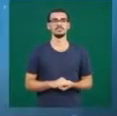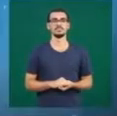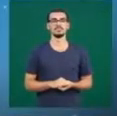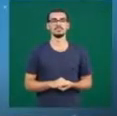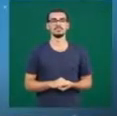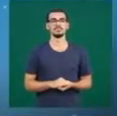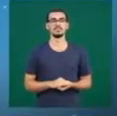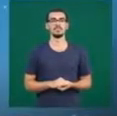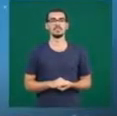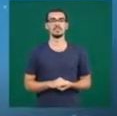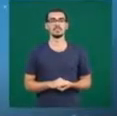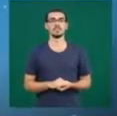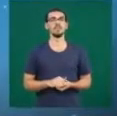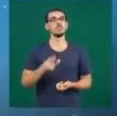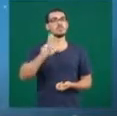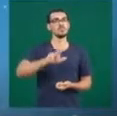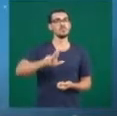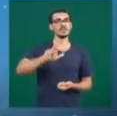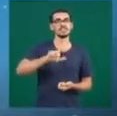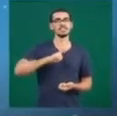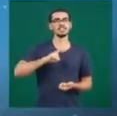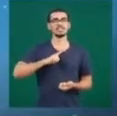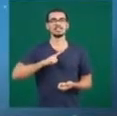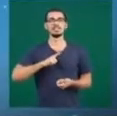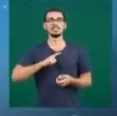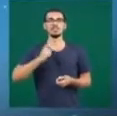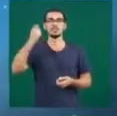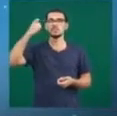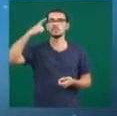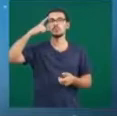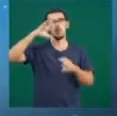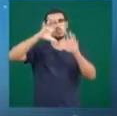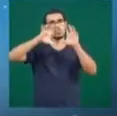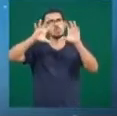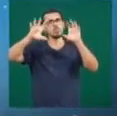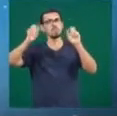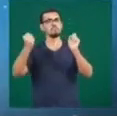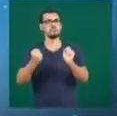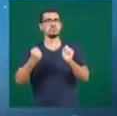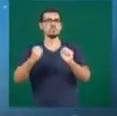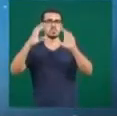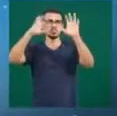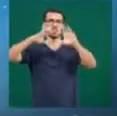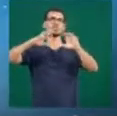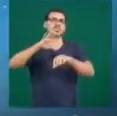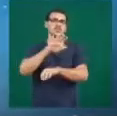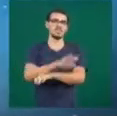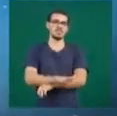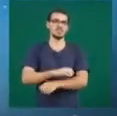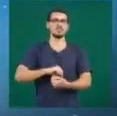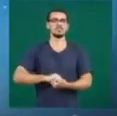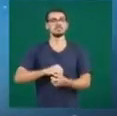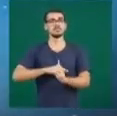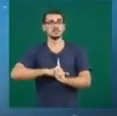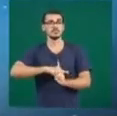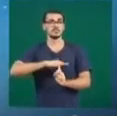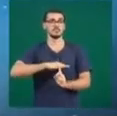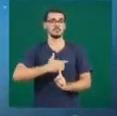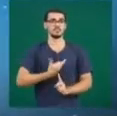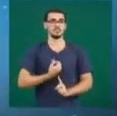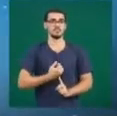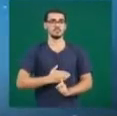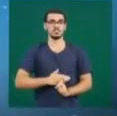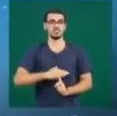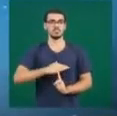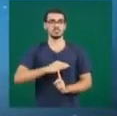Em Uberlândia, amanhã vai ser de sol e poucas nuvens. Pode chover no fim da tarde. A temperatura varia entre 20 e